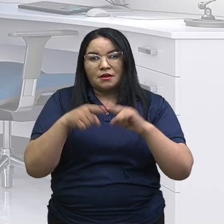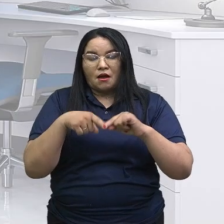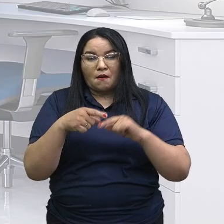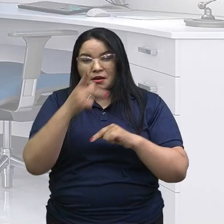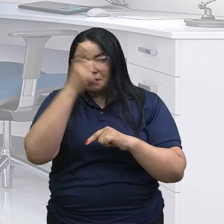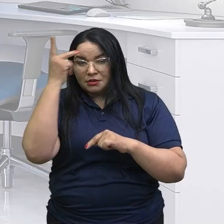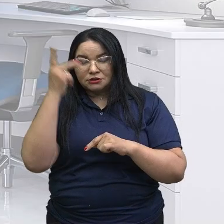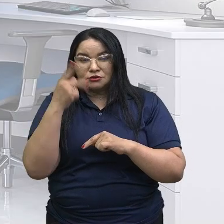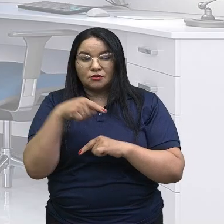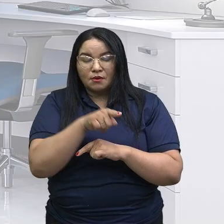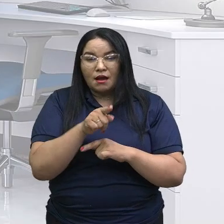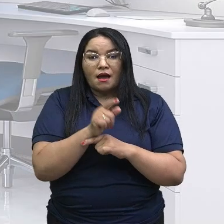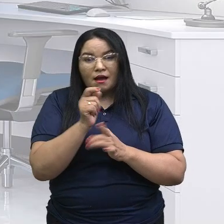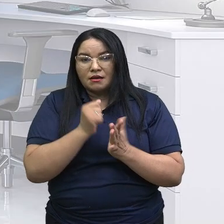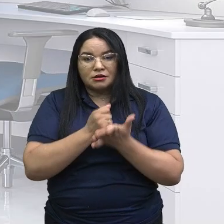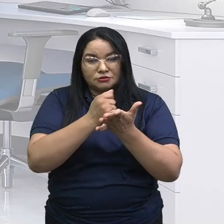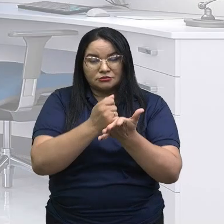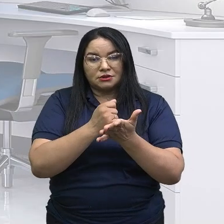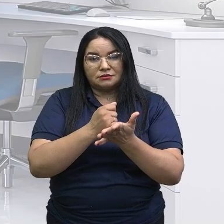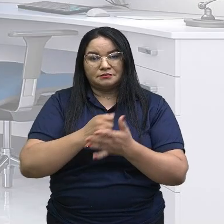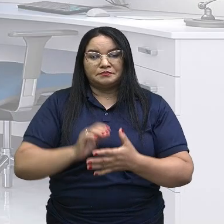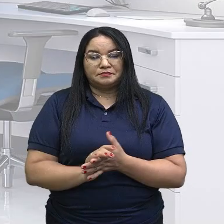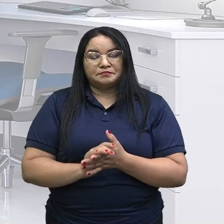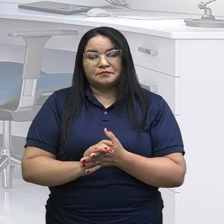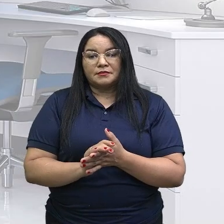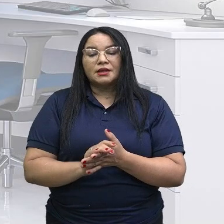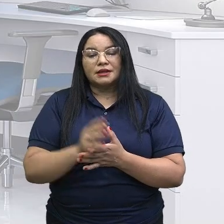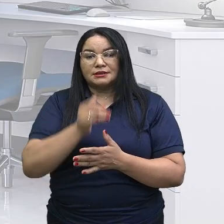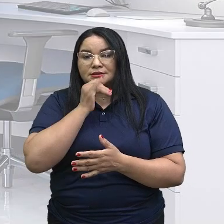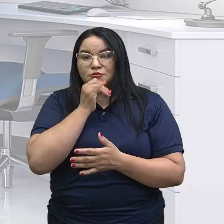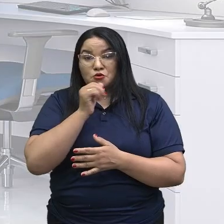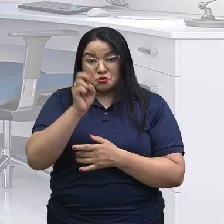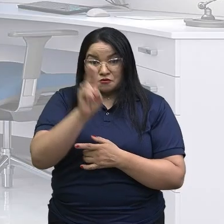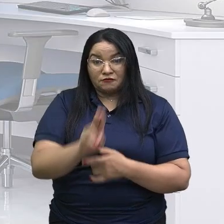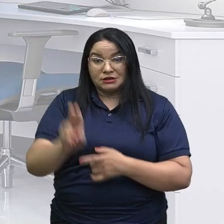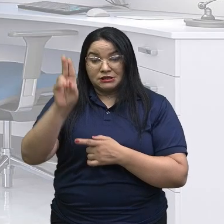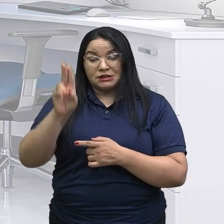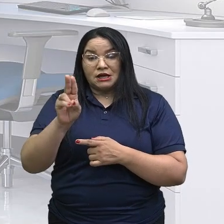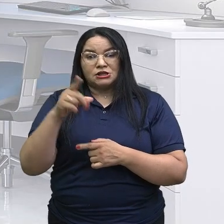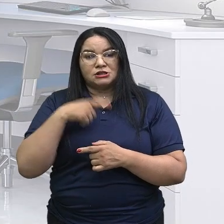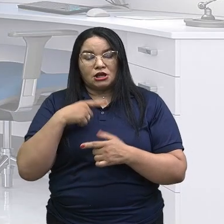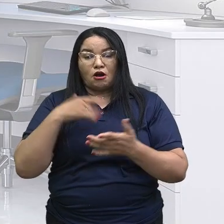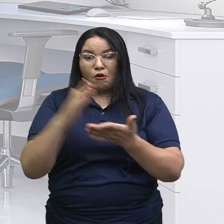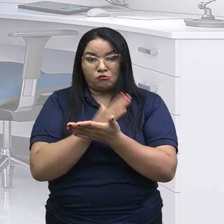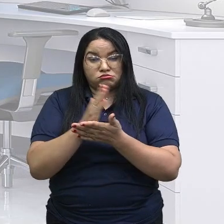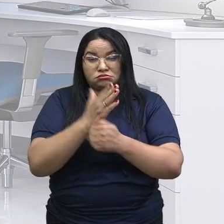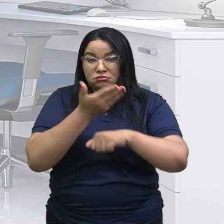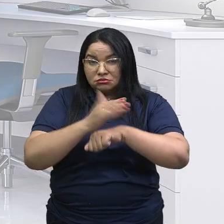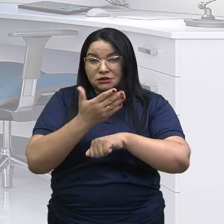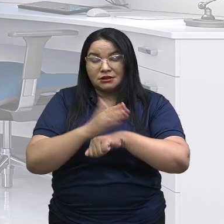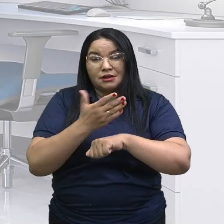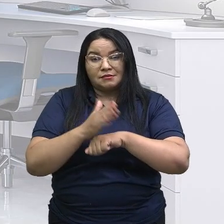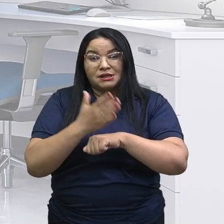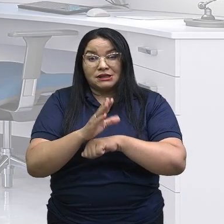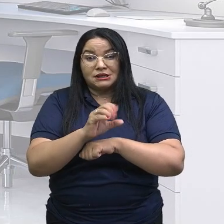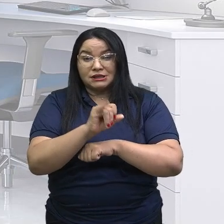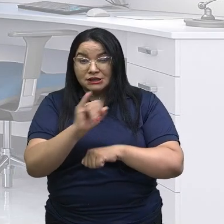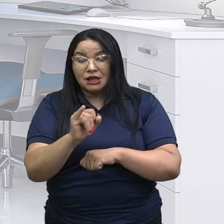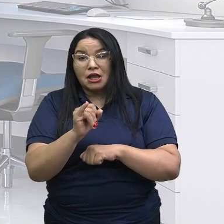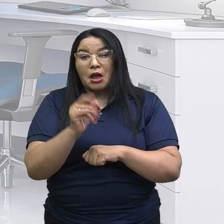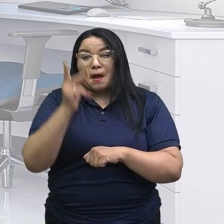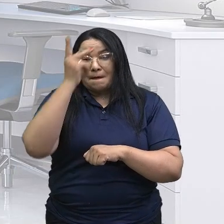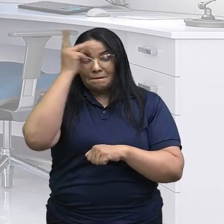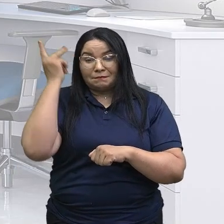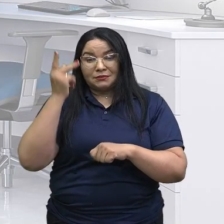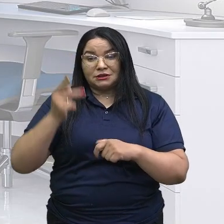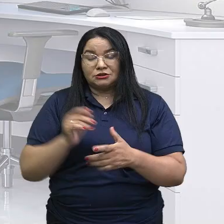né? Geralmente na universidade nós temos ali alguns treinamentos para realmente preparar e